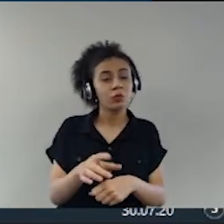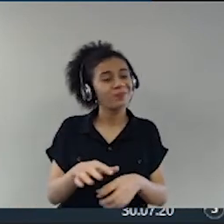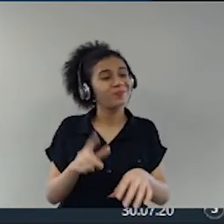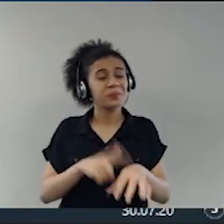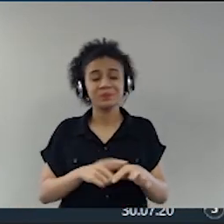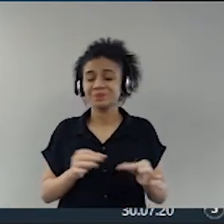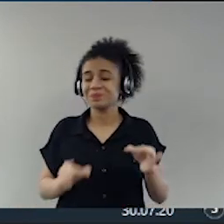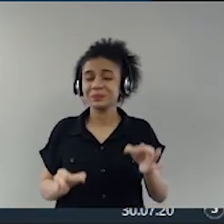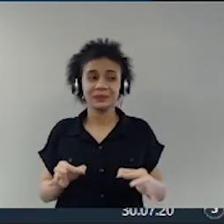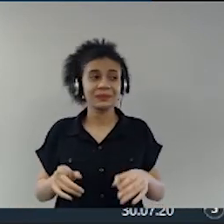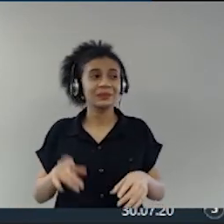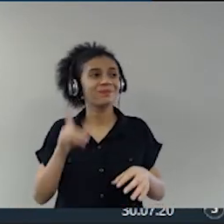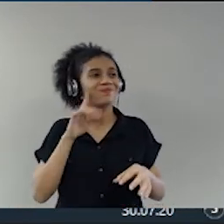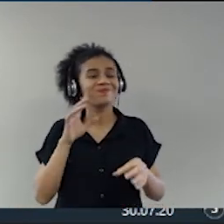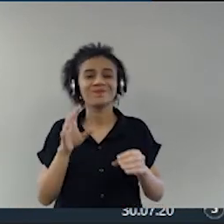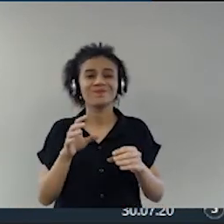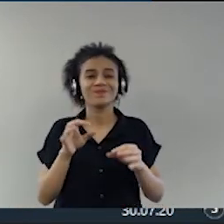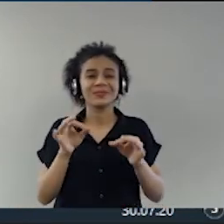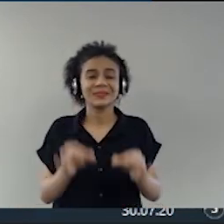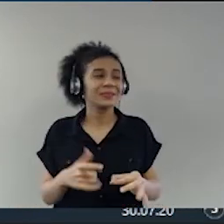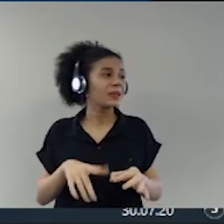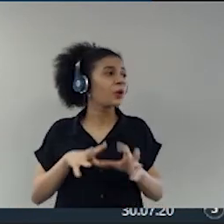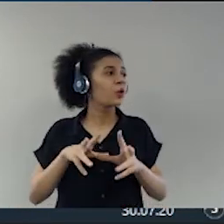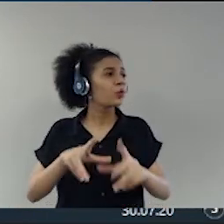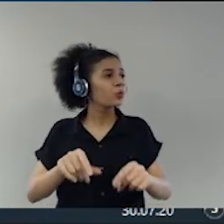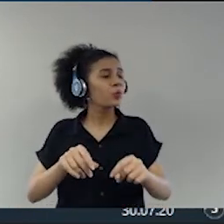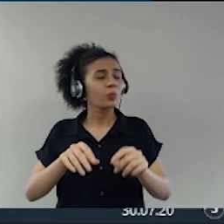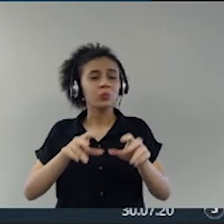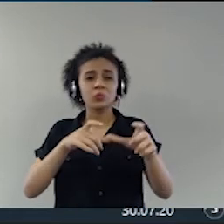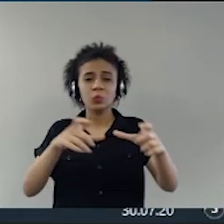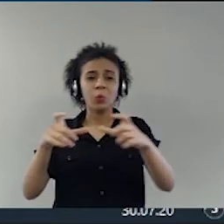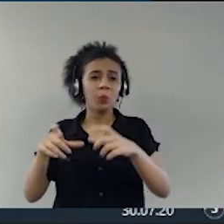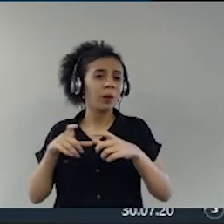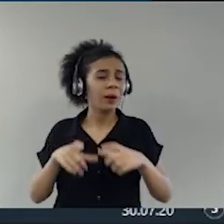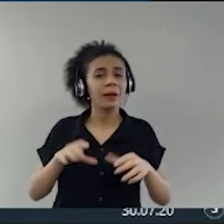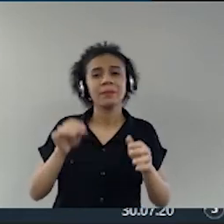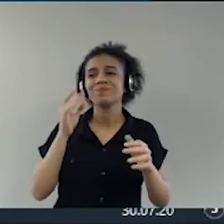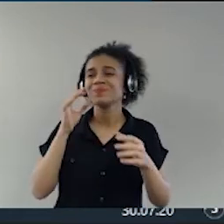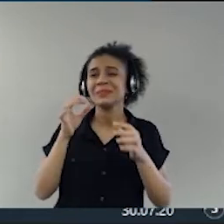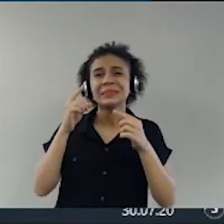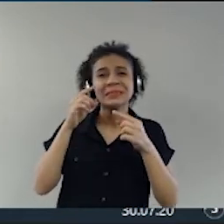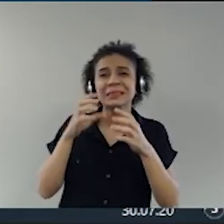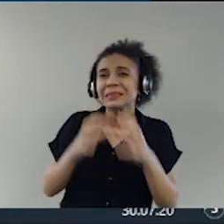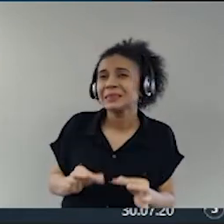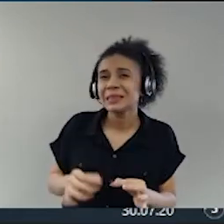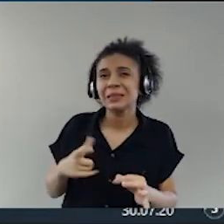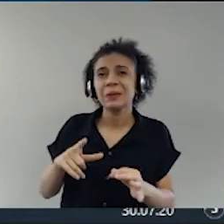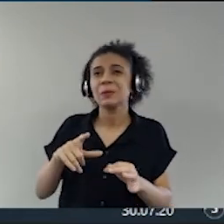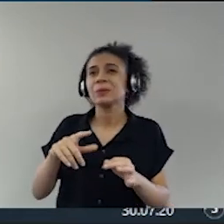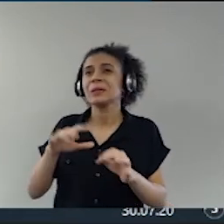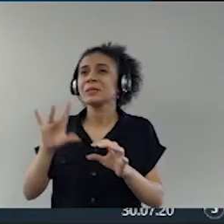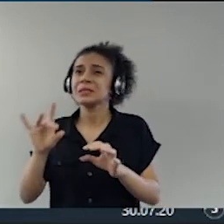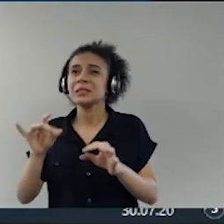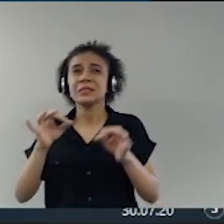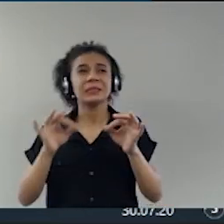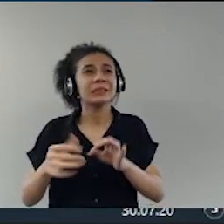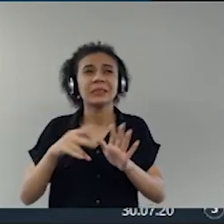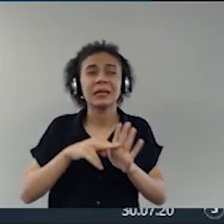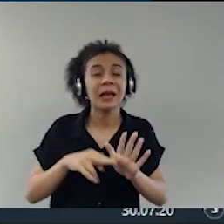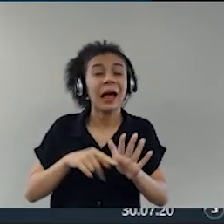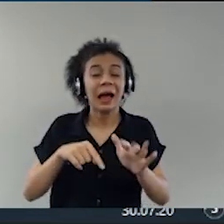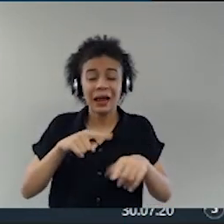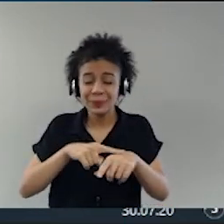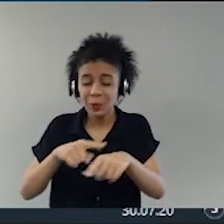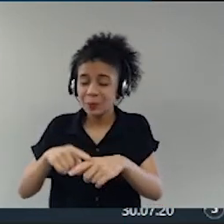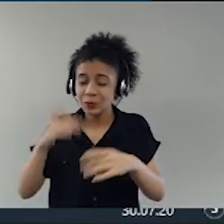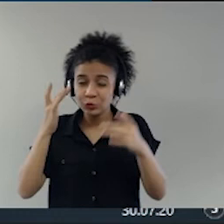incerteza. É uma incerteza em todos os contextos, uma incerteza científica, uma incerteza normativa, e é nessas